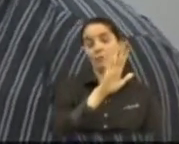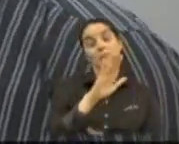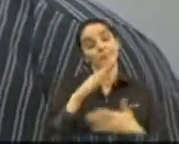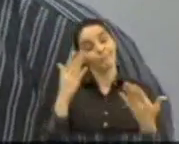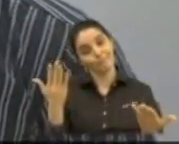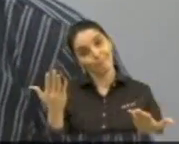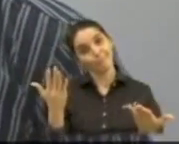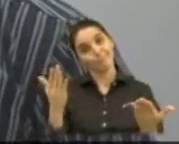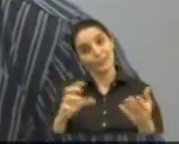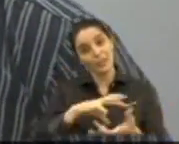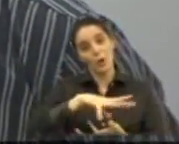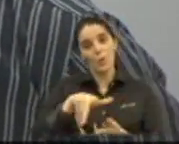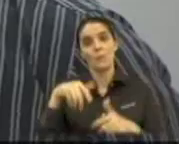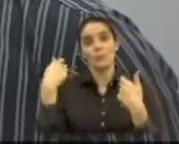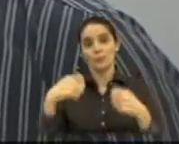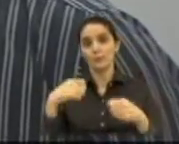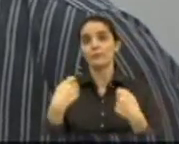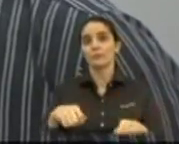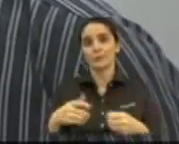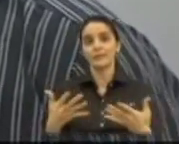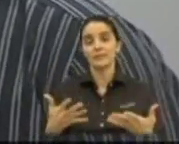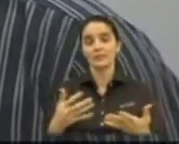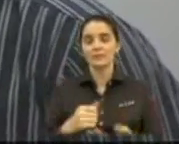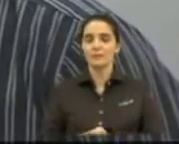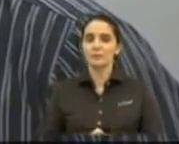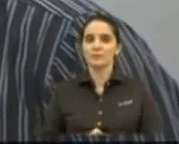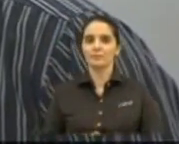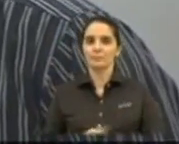mobilizar. Permite uma parte, rapidinho.